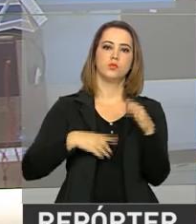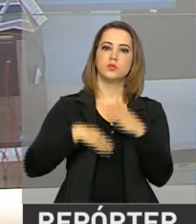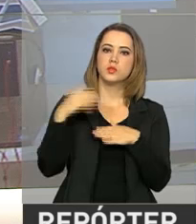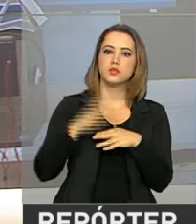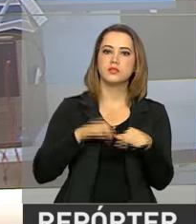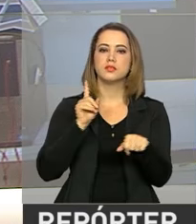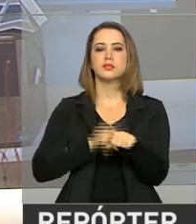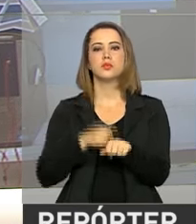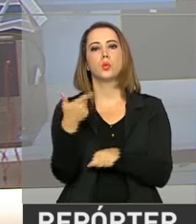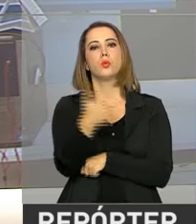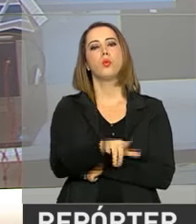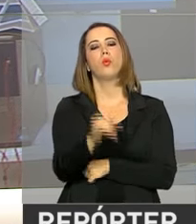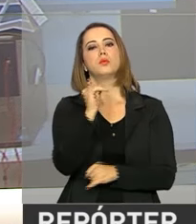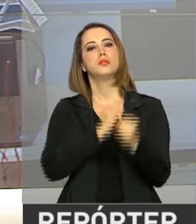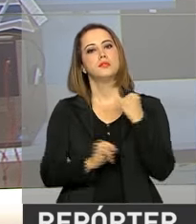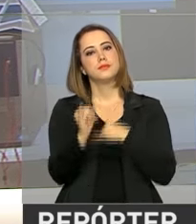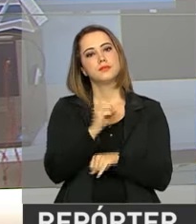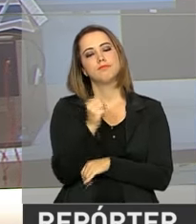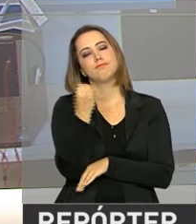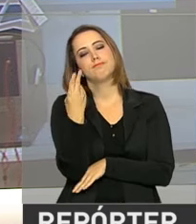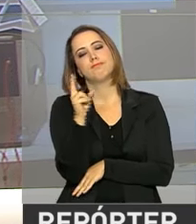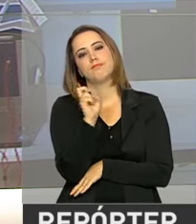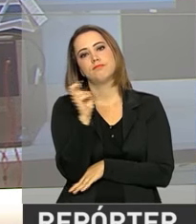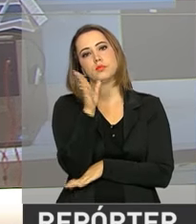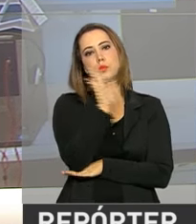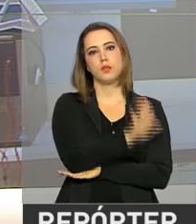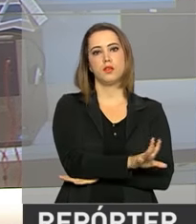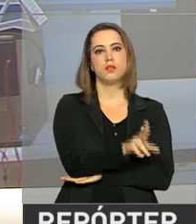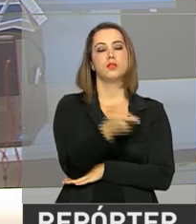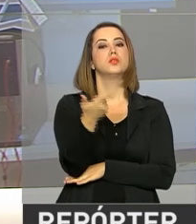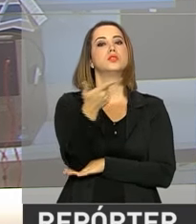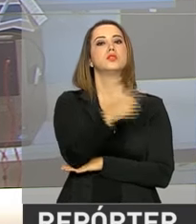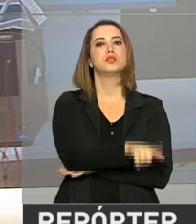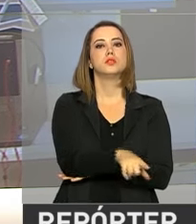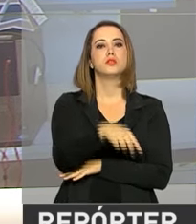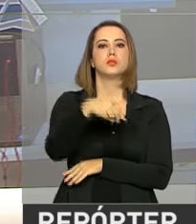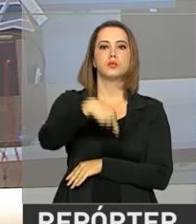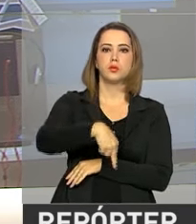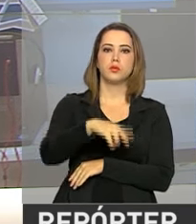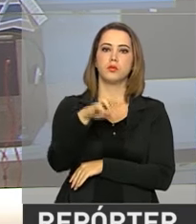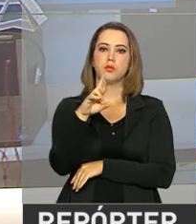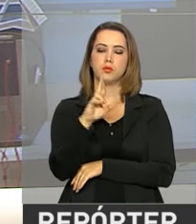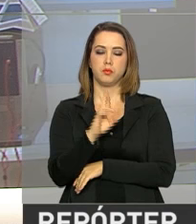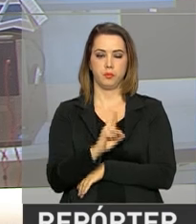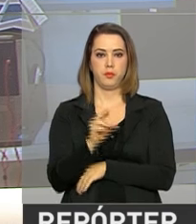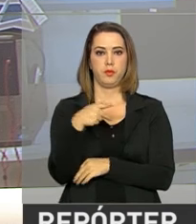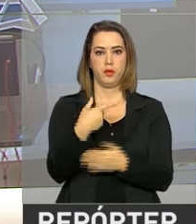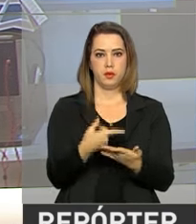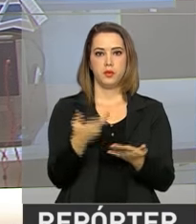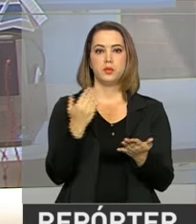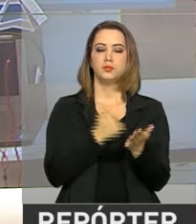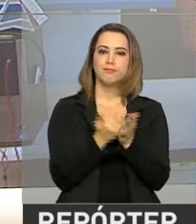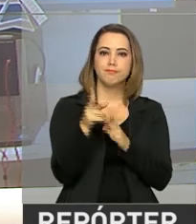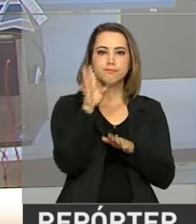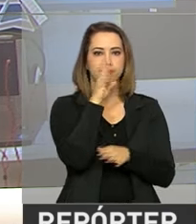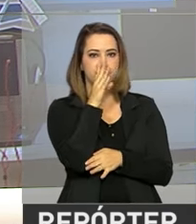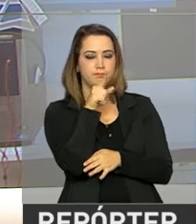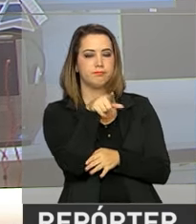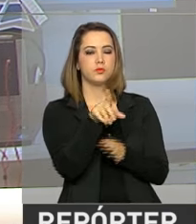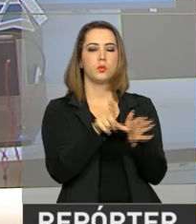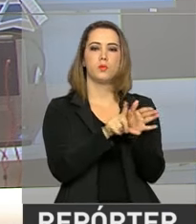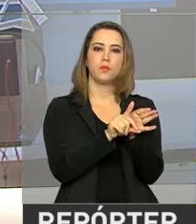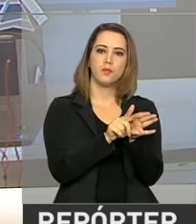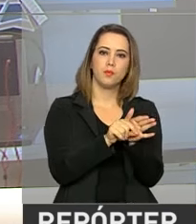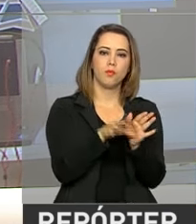qualquer momento com outras informações ou às 5 da tarde na próxima edição do Repórter NBR. Acompanhe também as